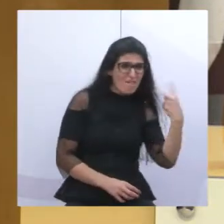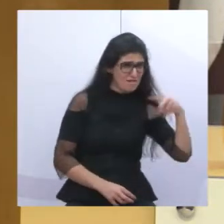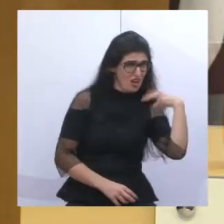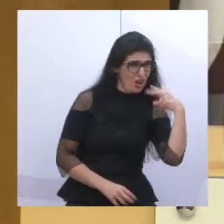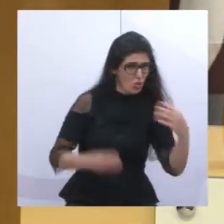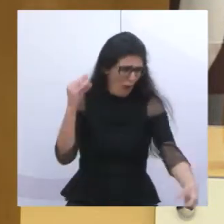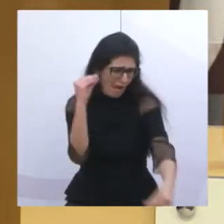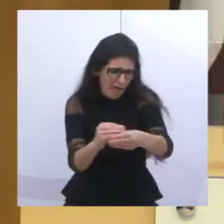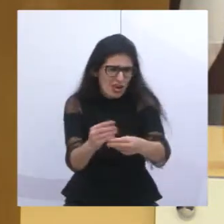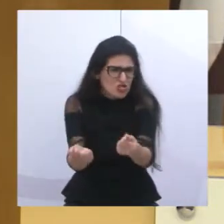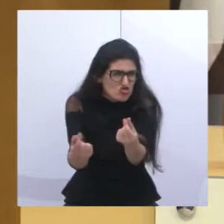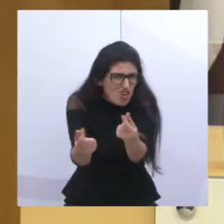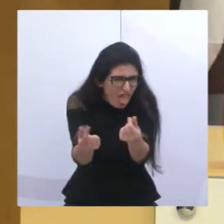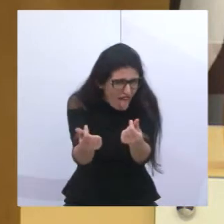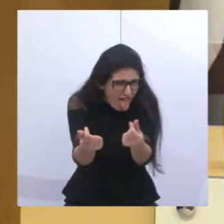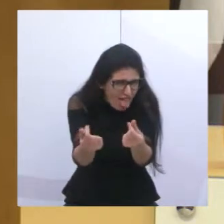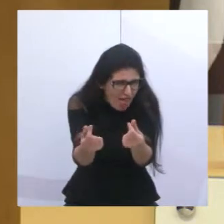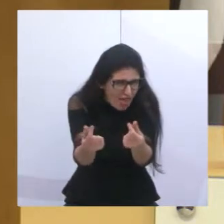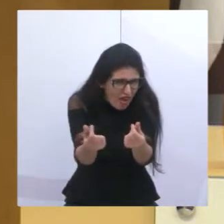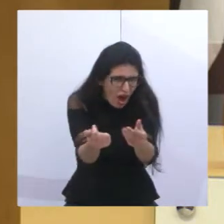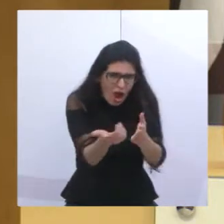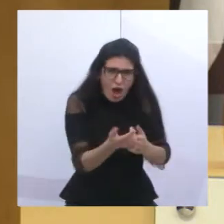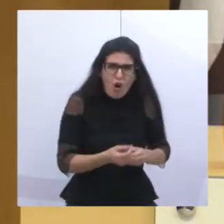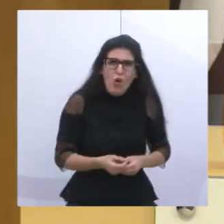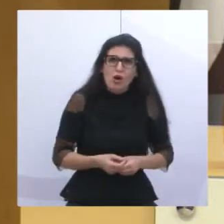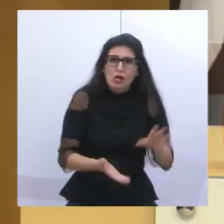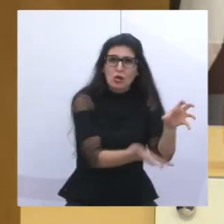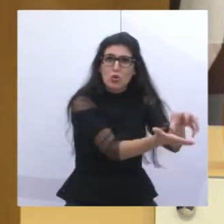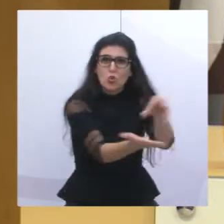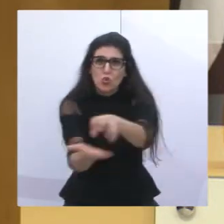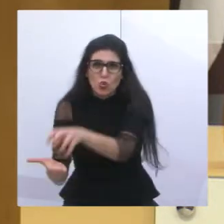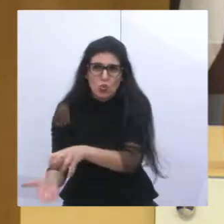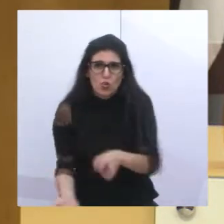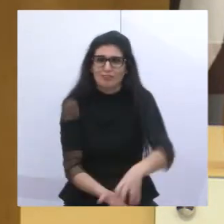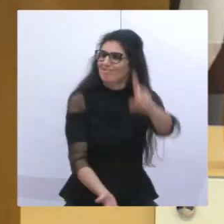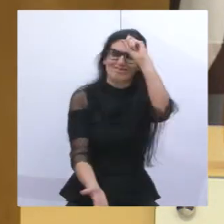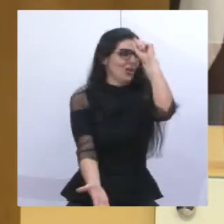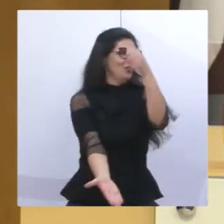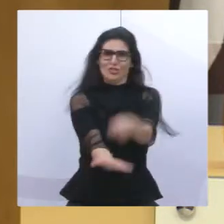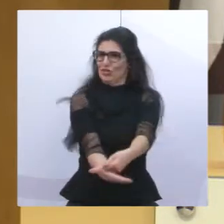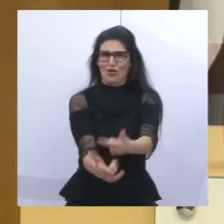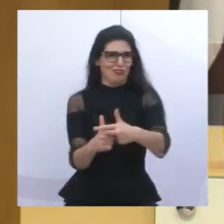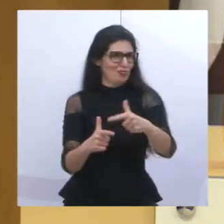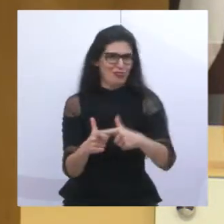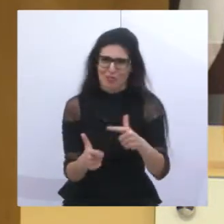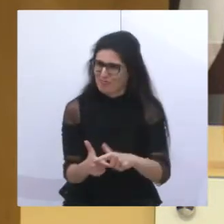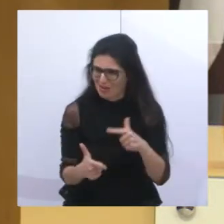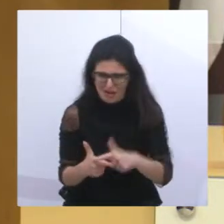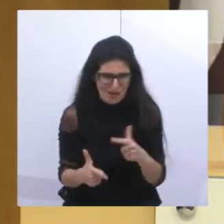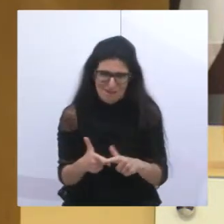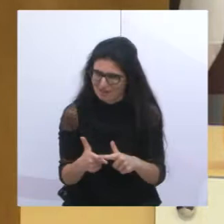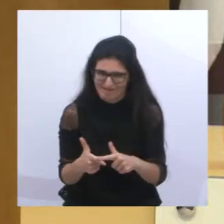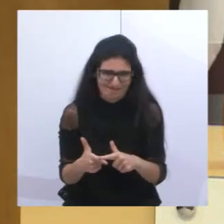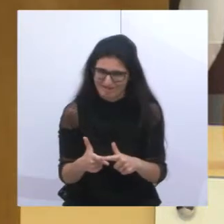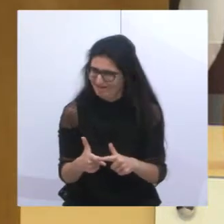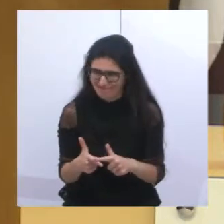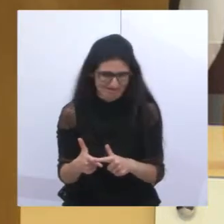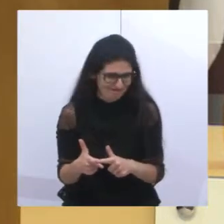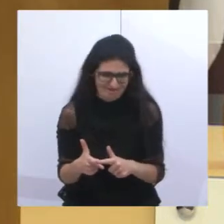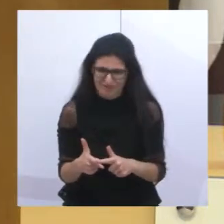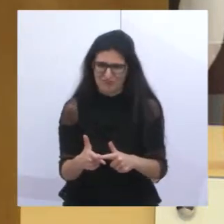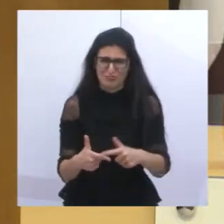repassasse esse montante de dinheiro, não resolveria esse problema. É muito mais alto essa